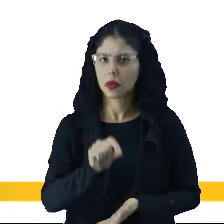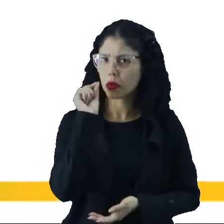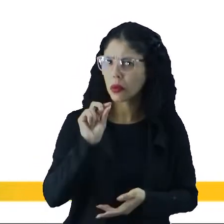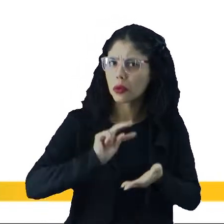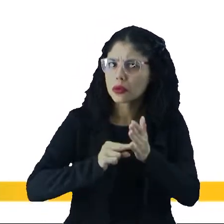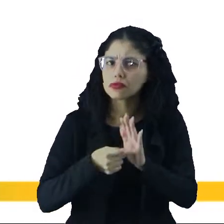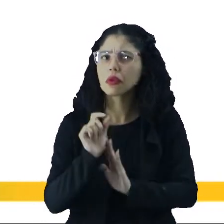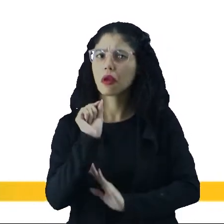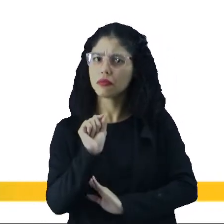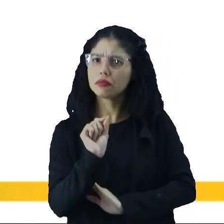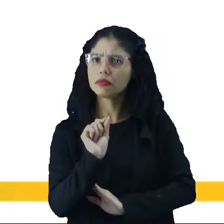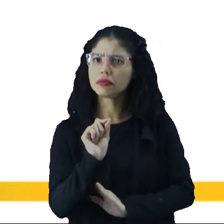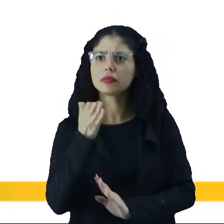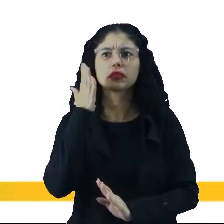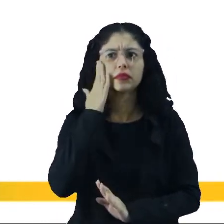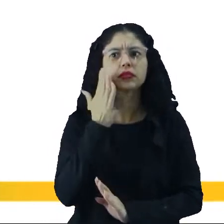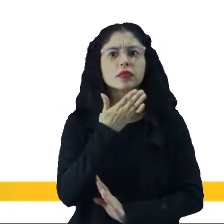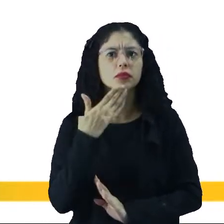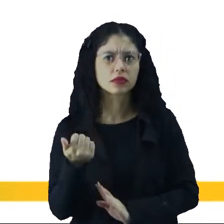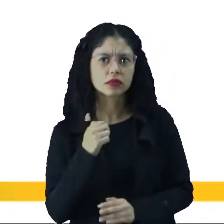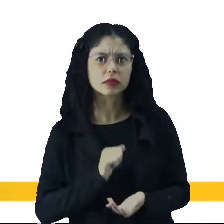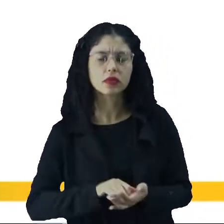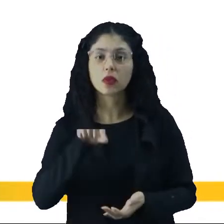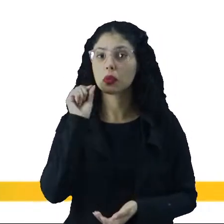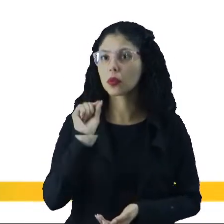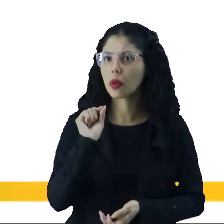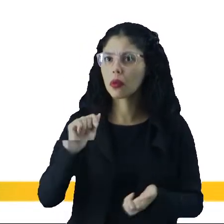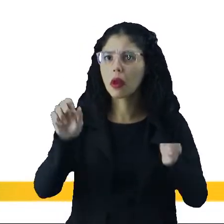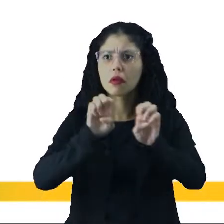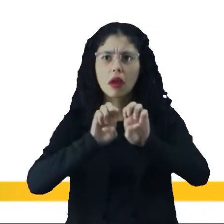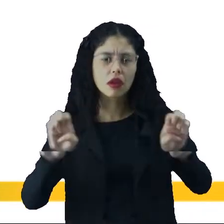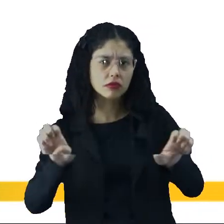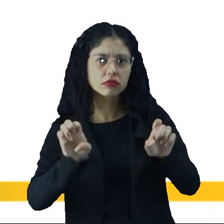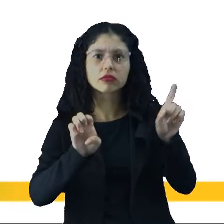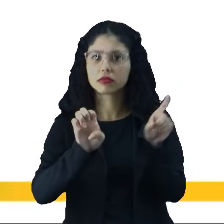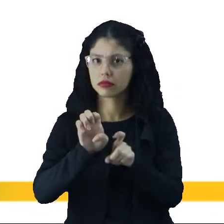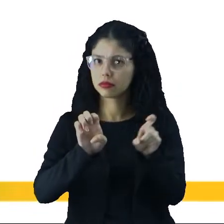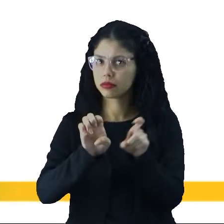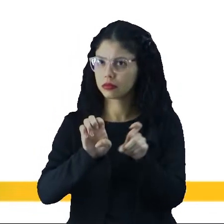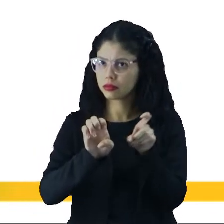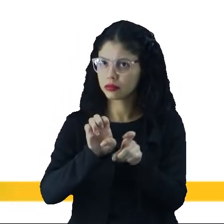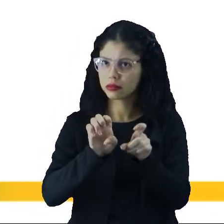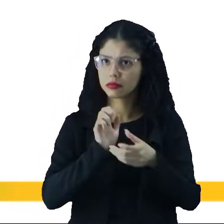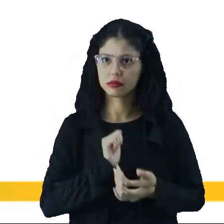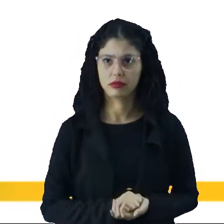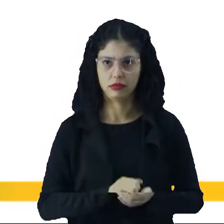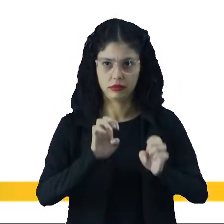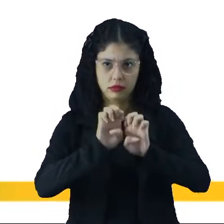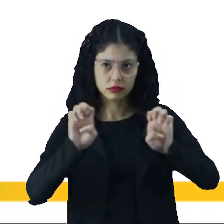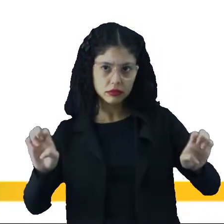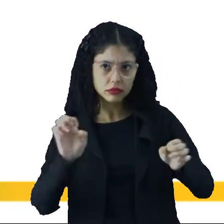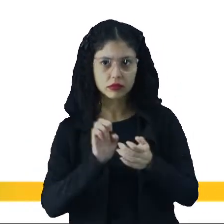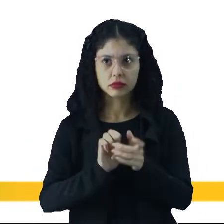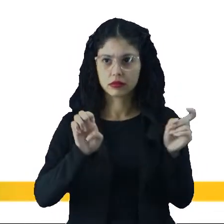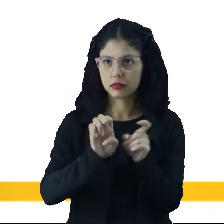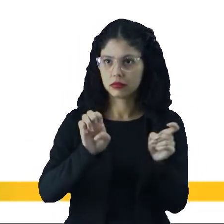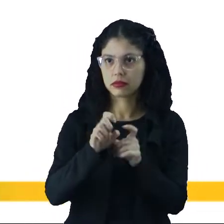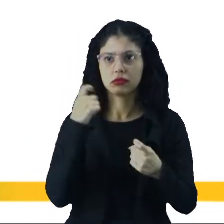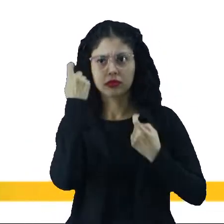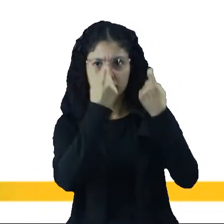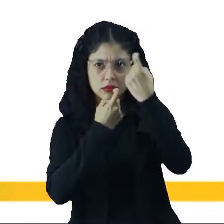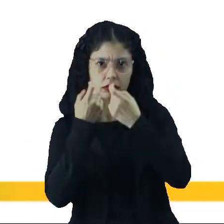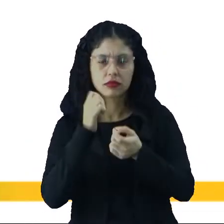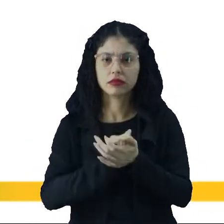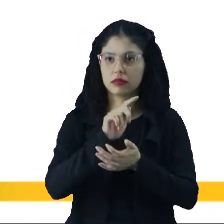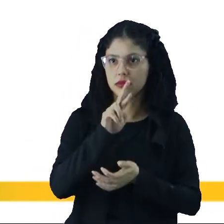que significa isso? Então bora entender isso aqui legal. O que é uma equação exponencial? Uma equação exponencial é